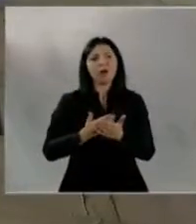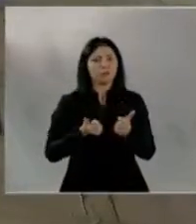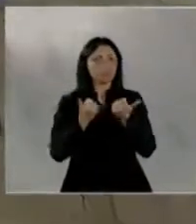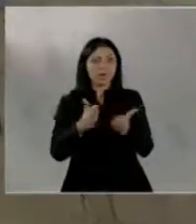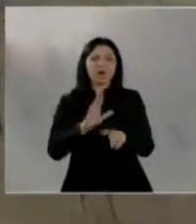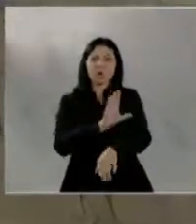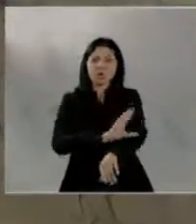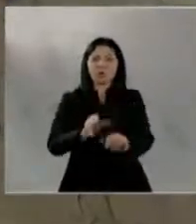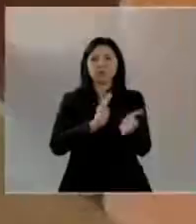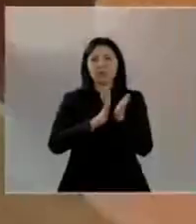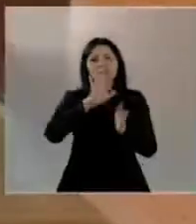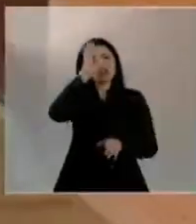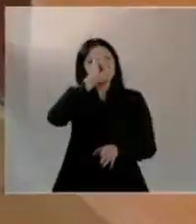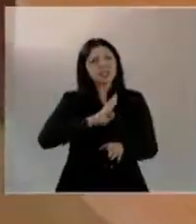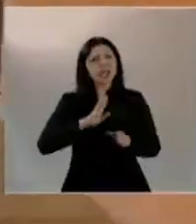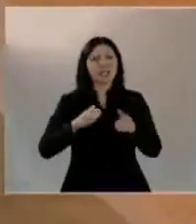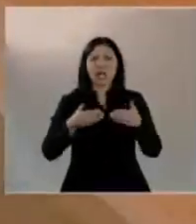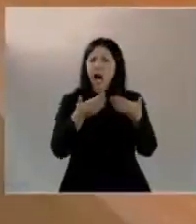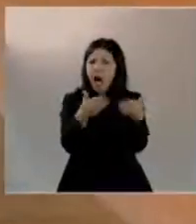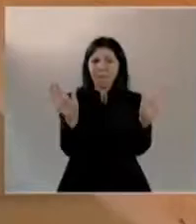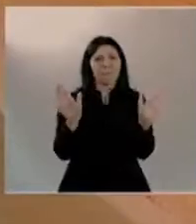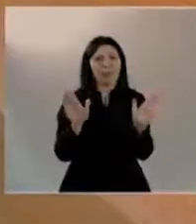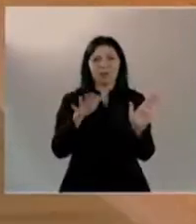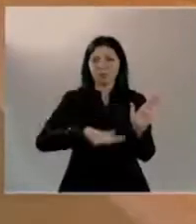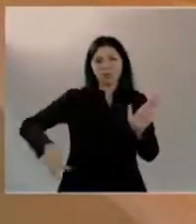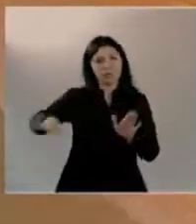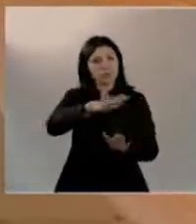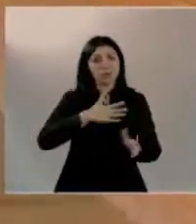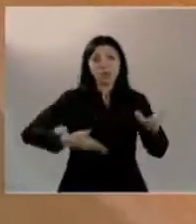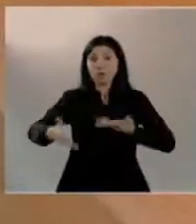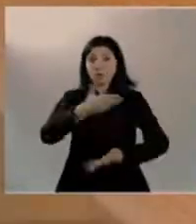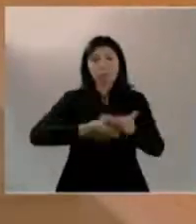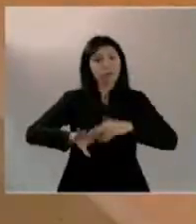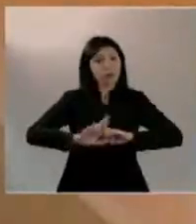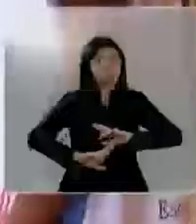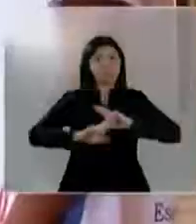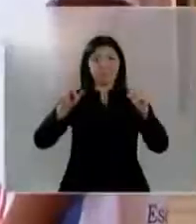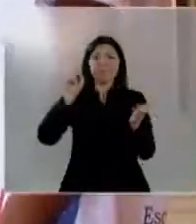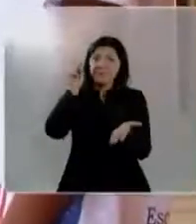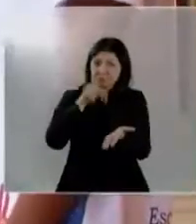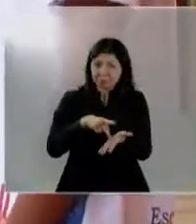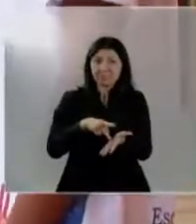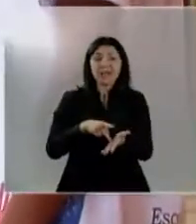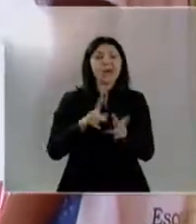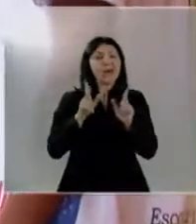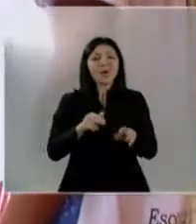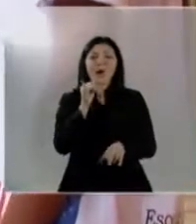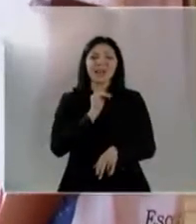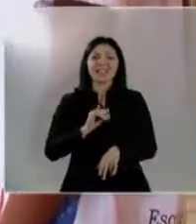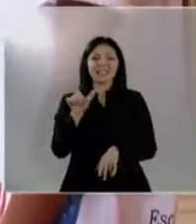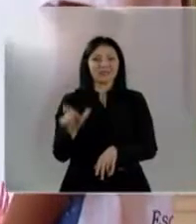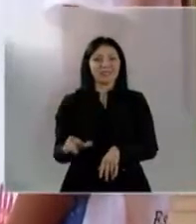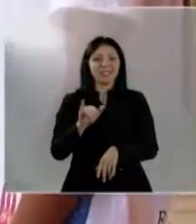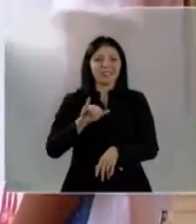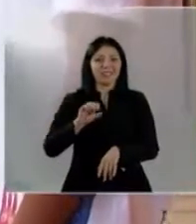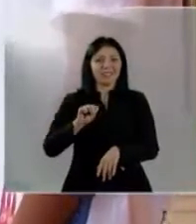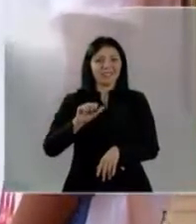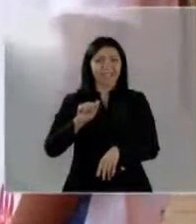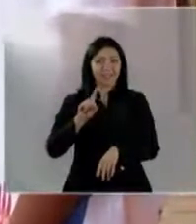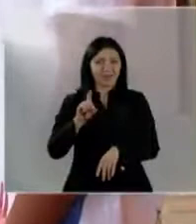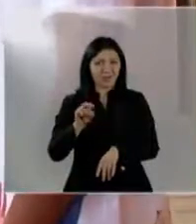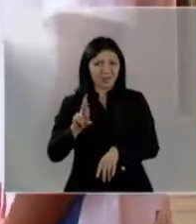Libras para a comunidade. E essa interação faz toda a diferença. É o caso da Isadora, de 10